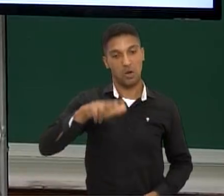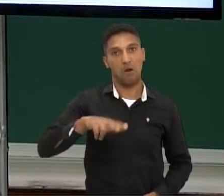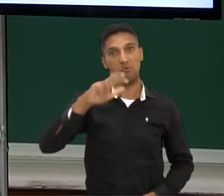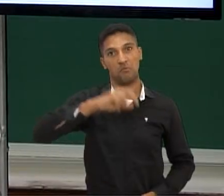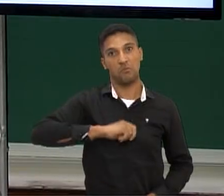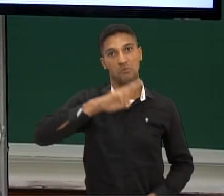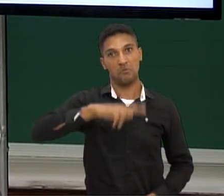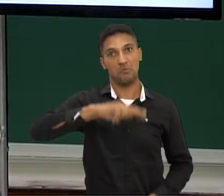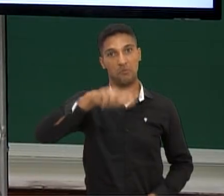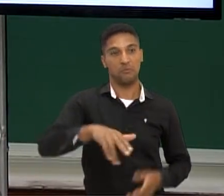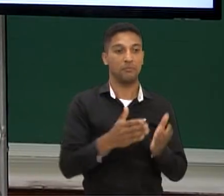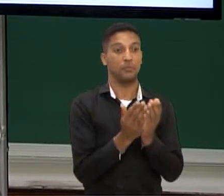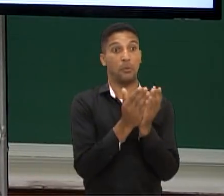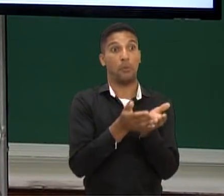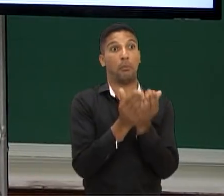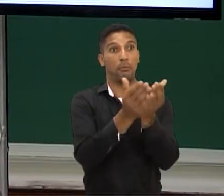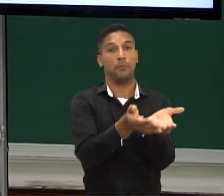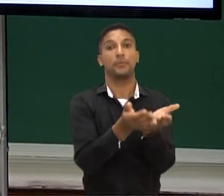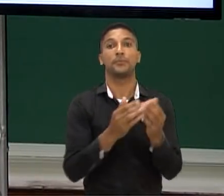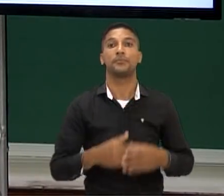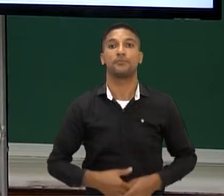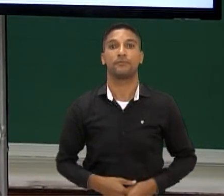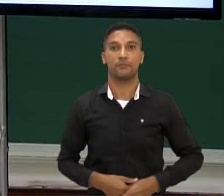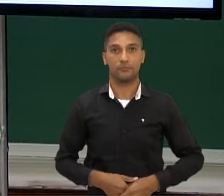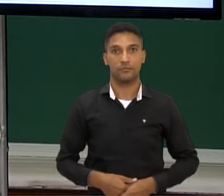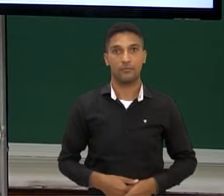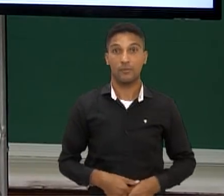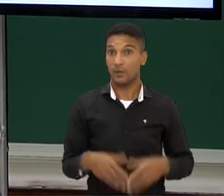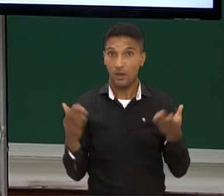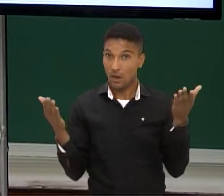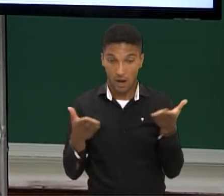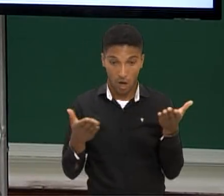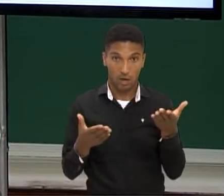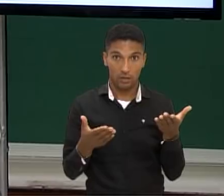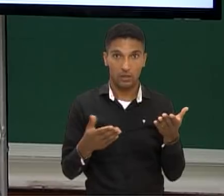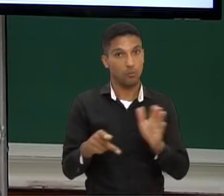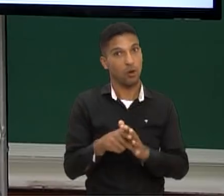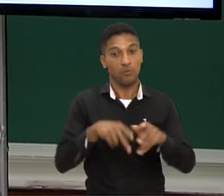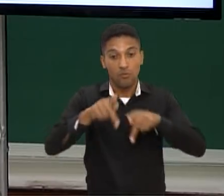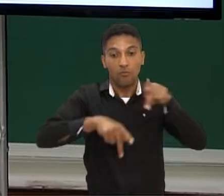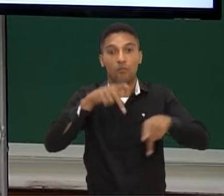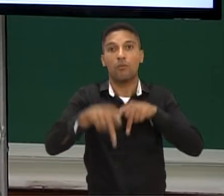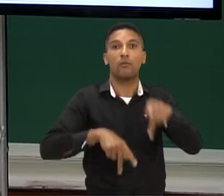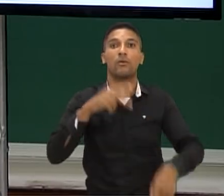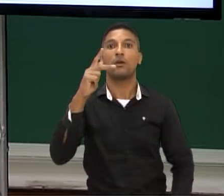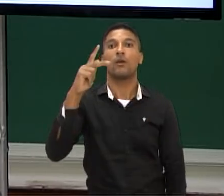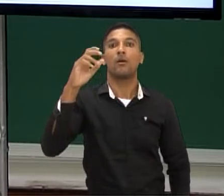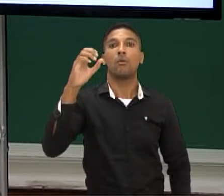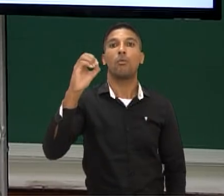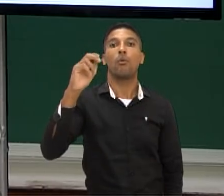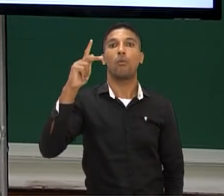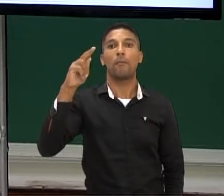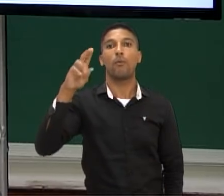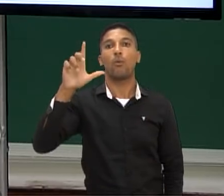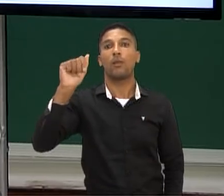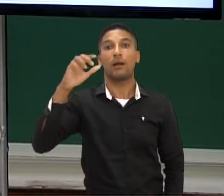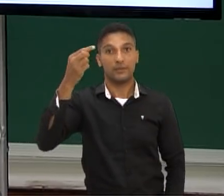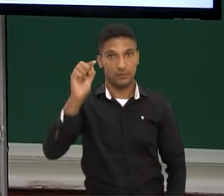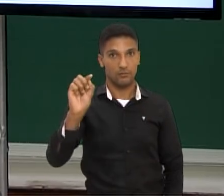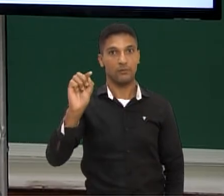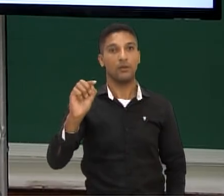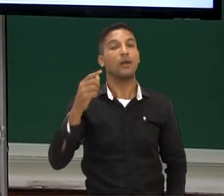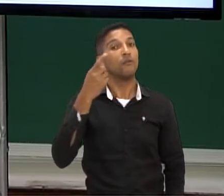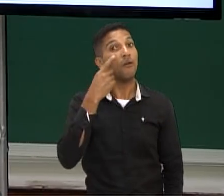Então, falando em população, vamos aqui observar o mapa e vamos fazer mais uma atividade para que